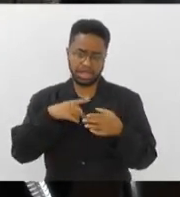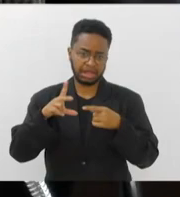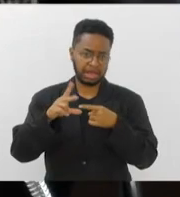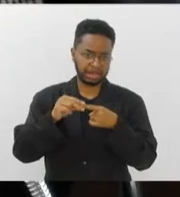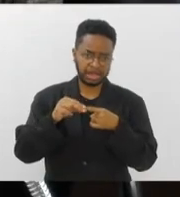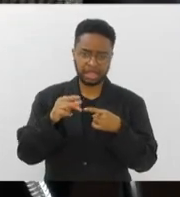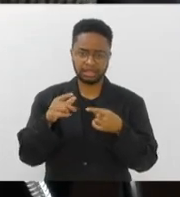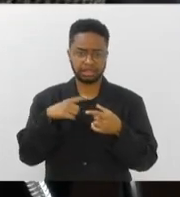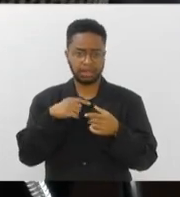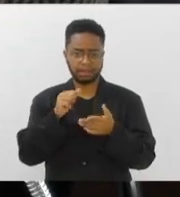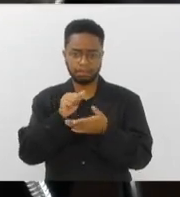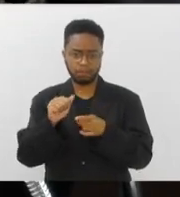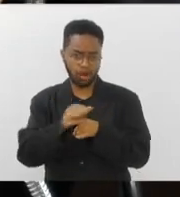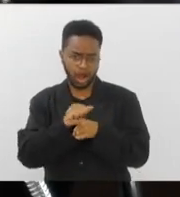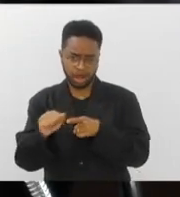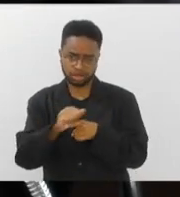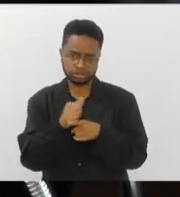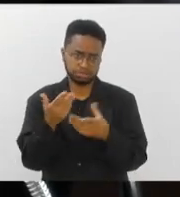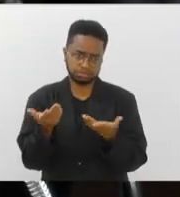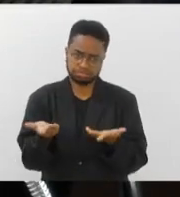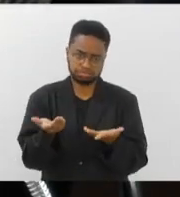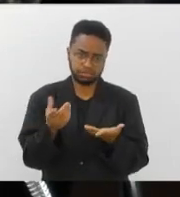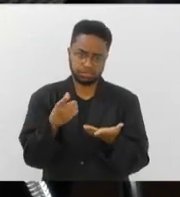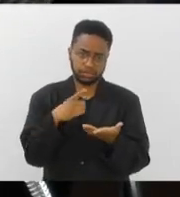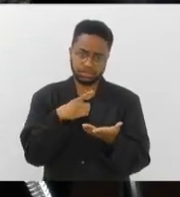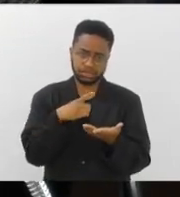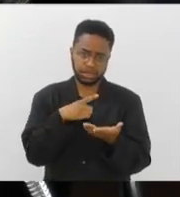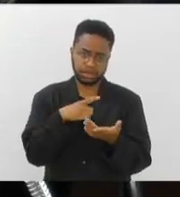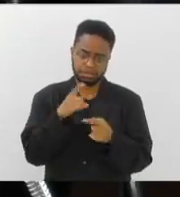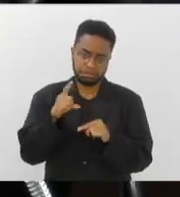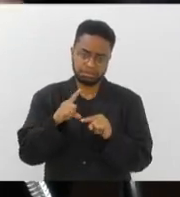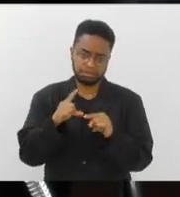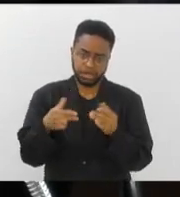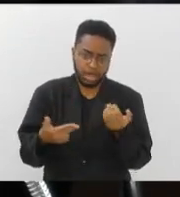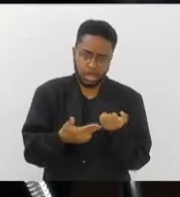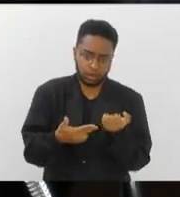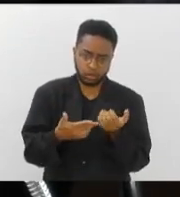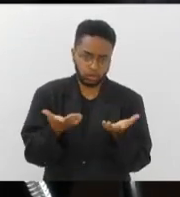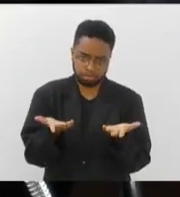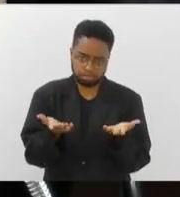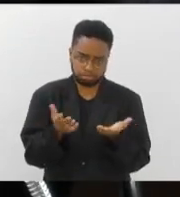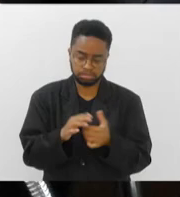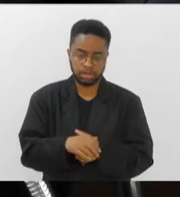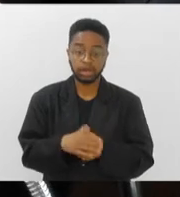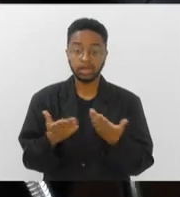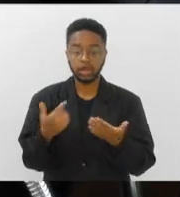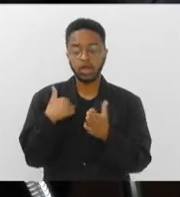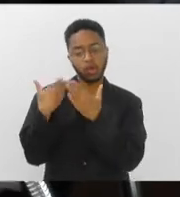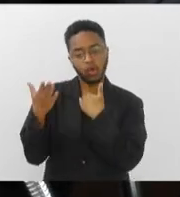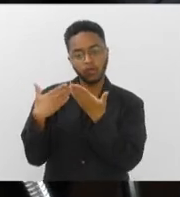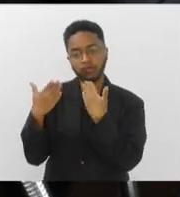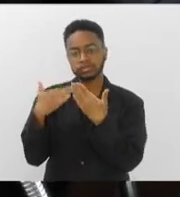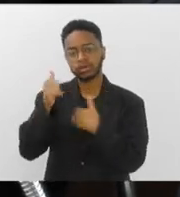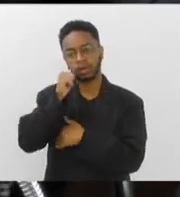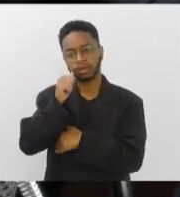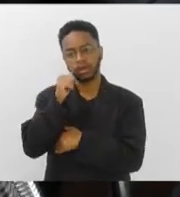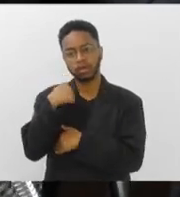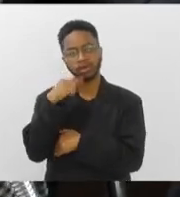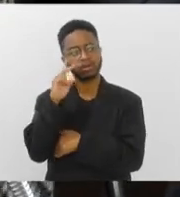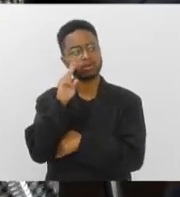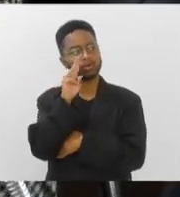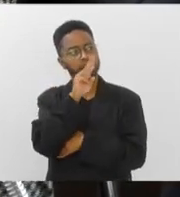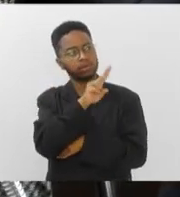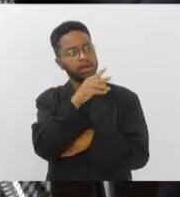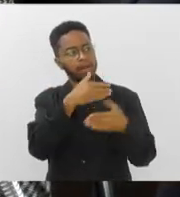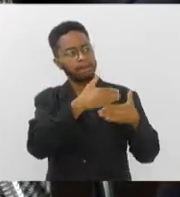canetinha, borracha, fio de carregador. Estou eu lá, né, conversando com a menina do balcão, quando eu olho